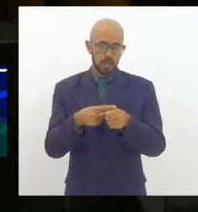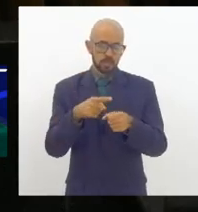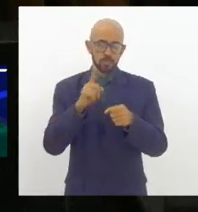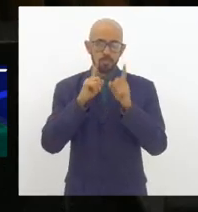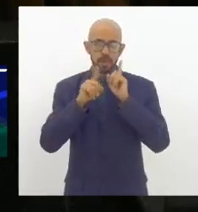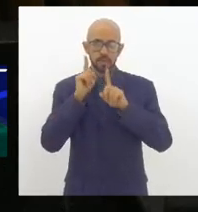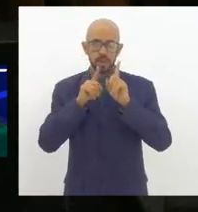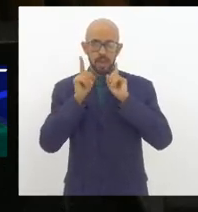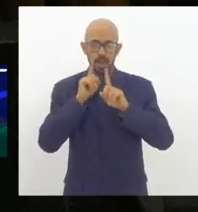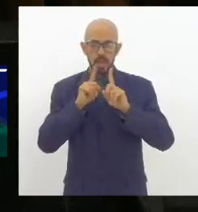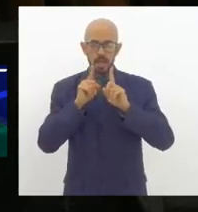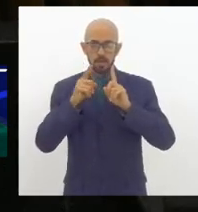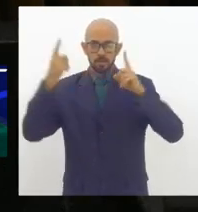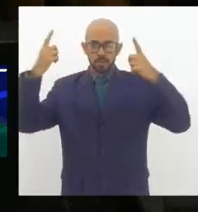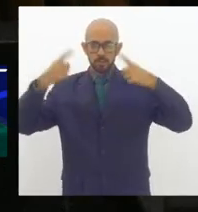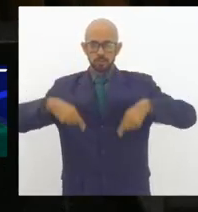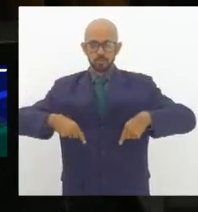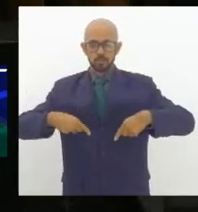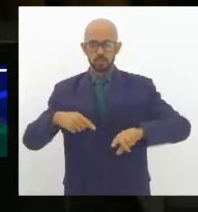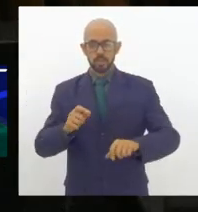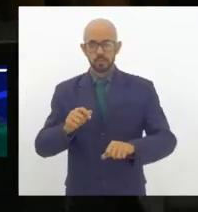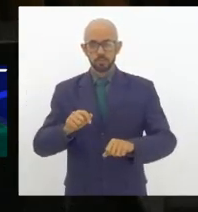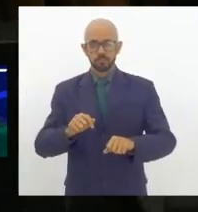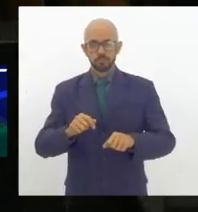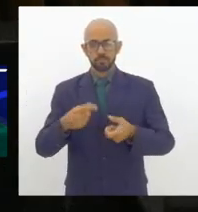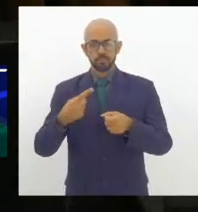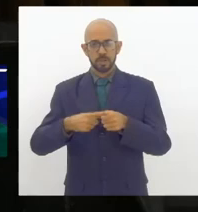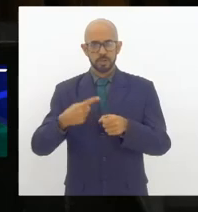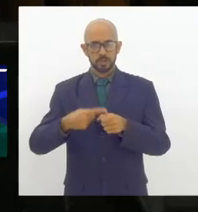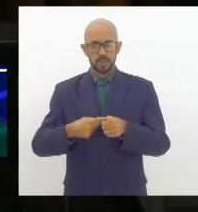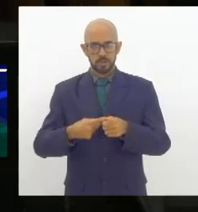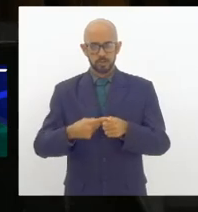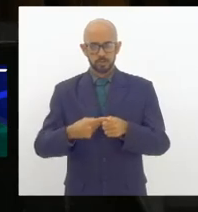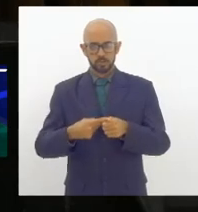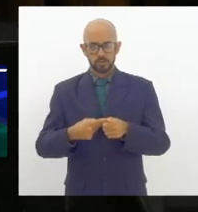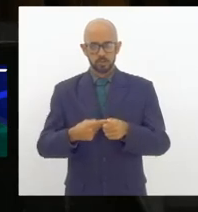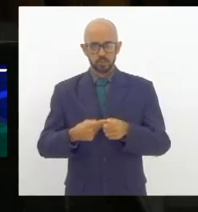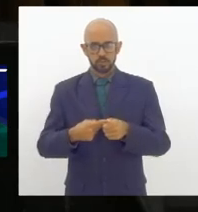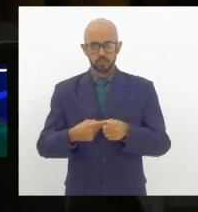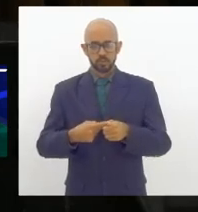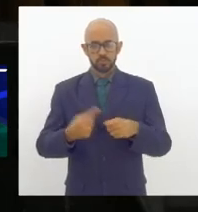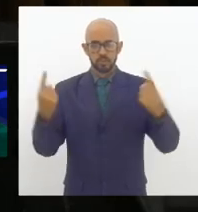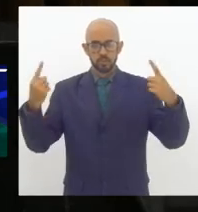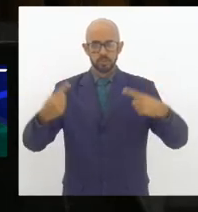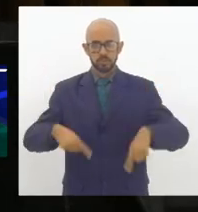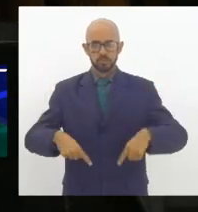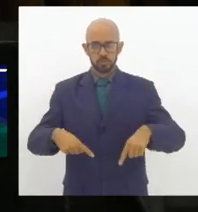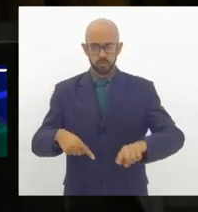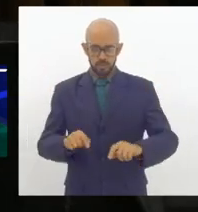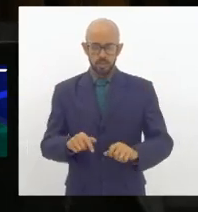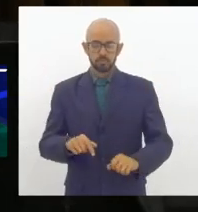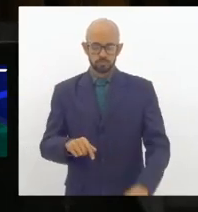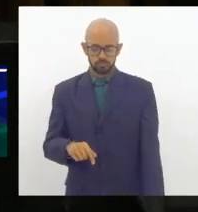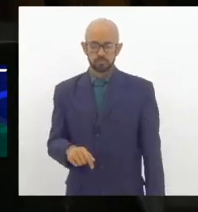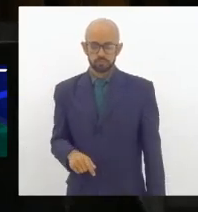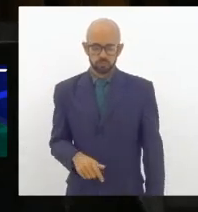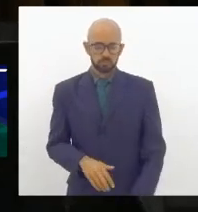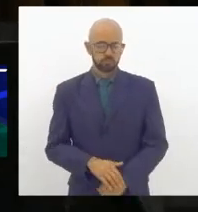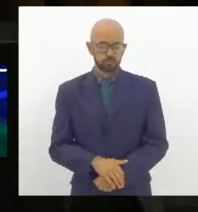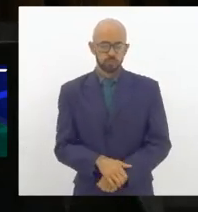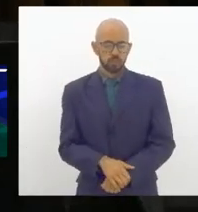uma disputa por território uma disputa por território